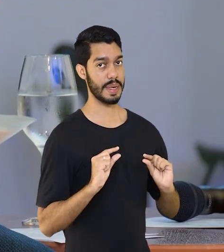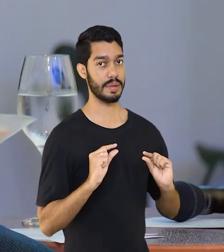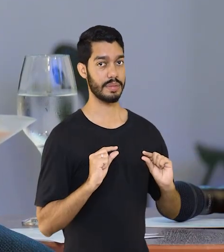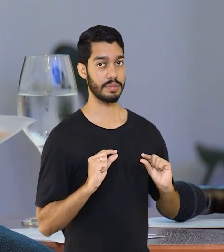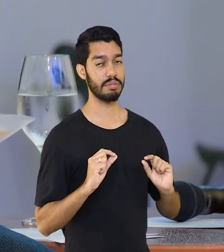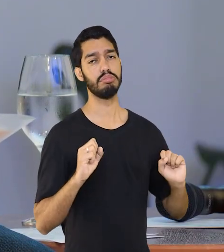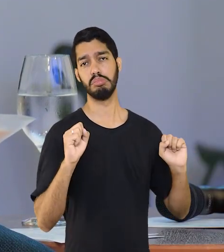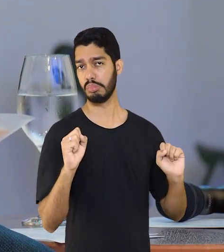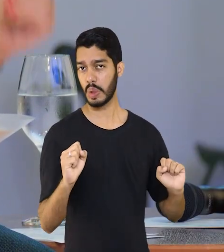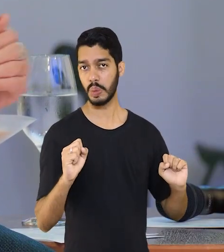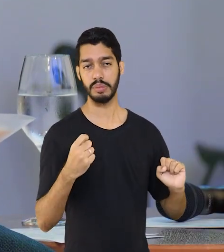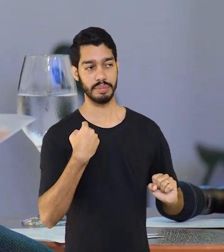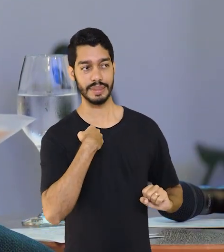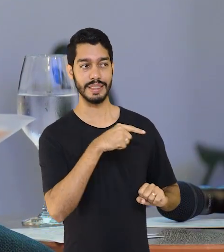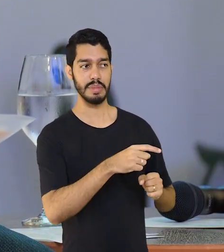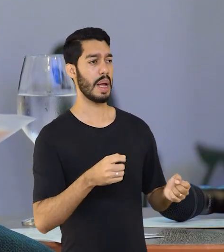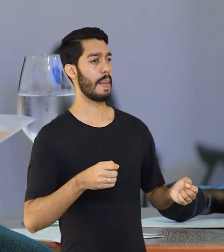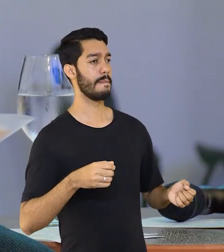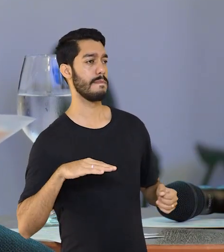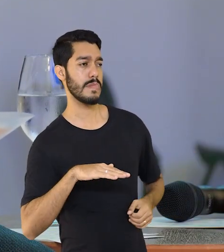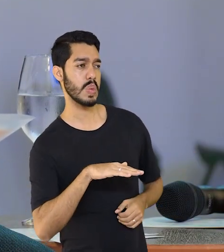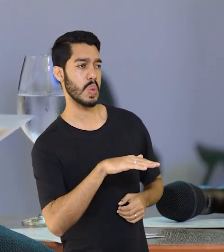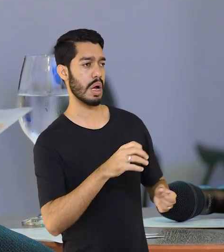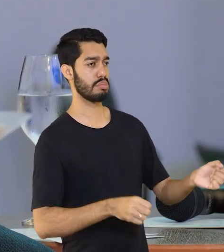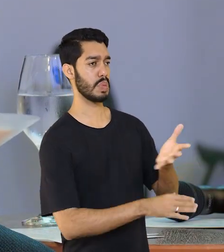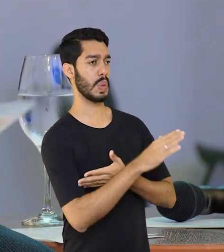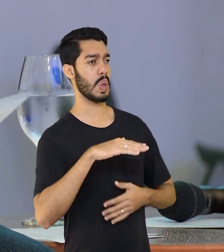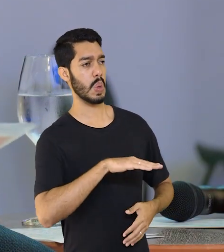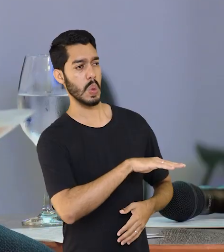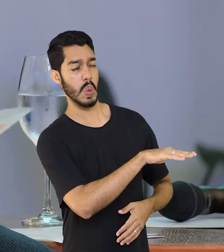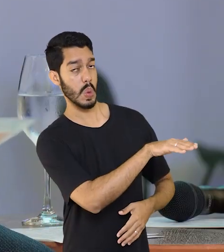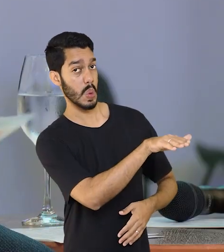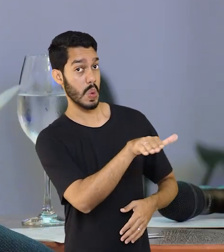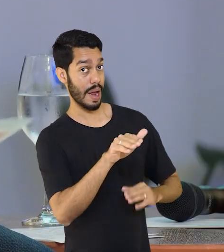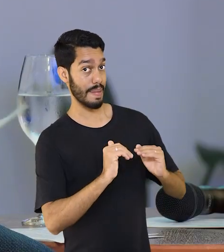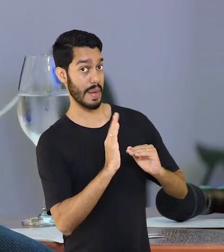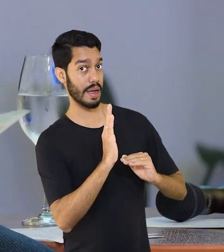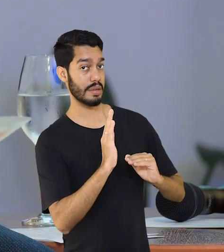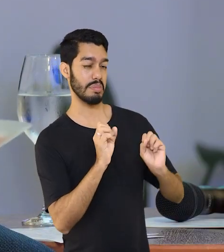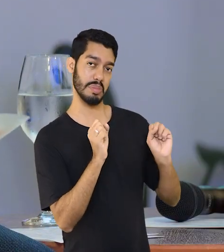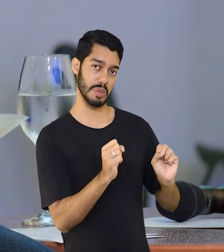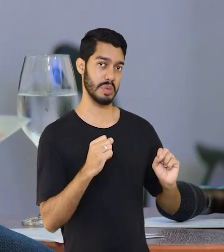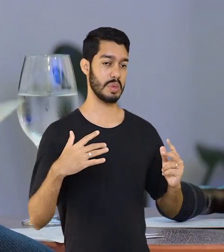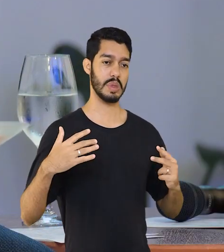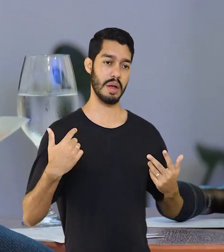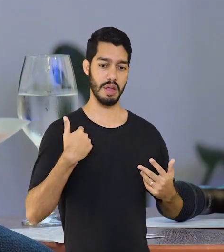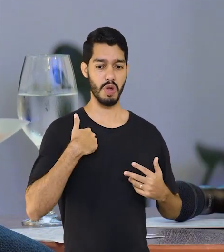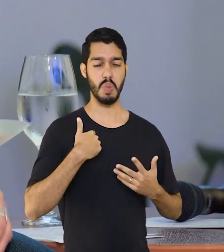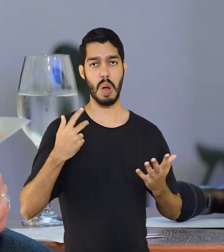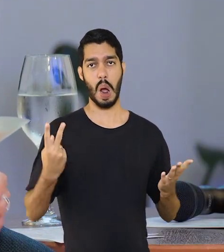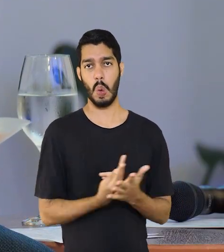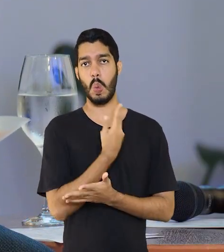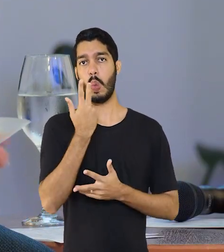essa curva e ainda tenha um problema de acidentados, etc., talvez, se